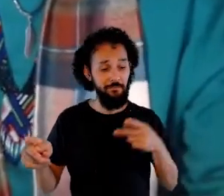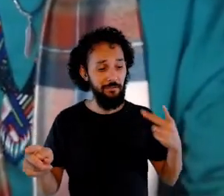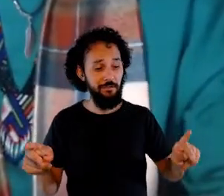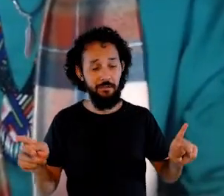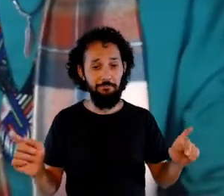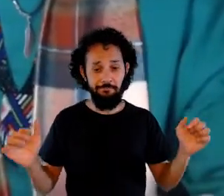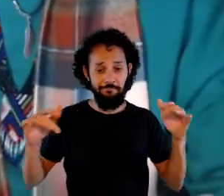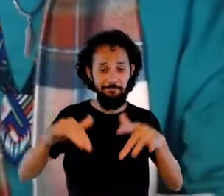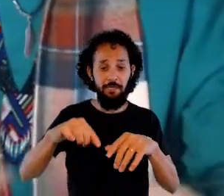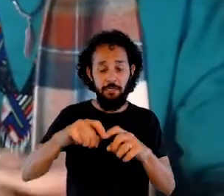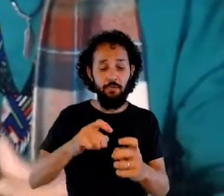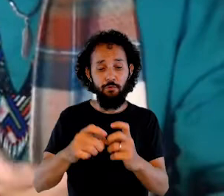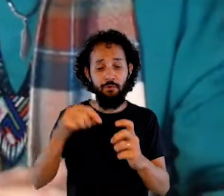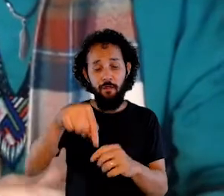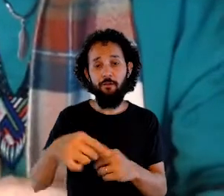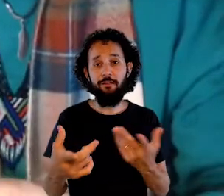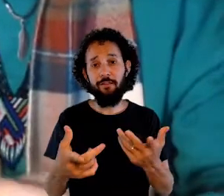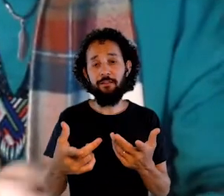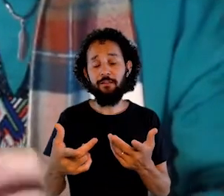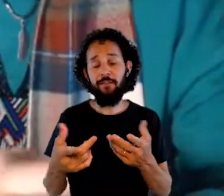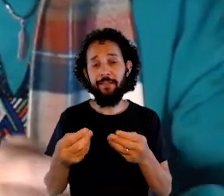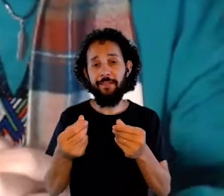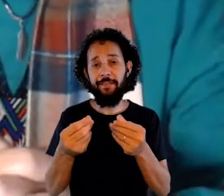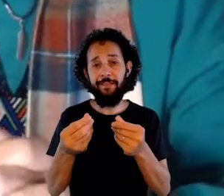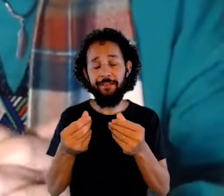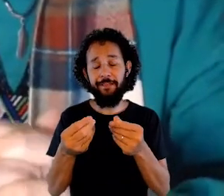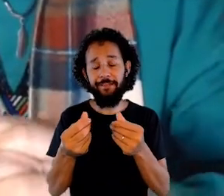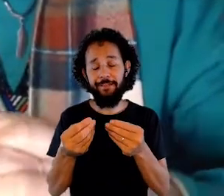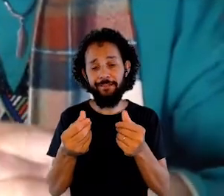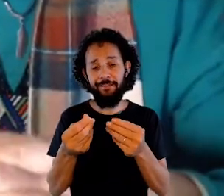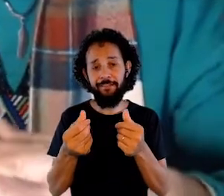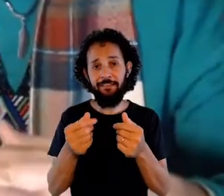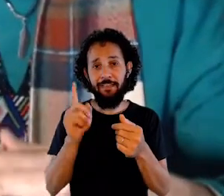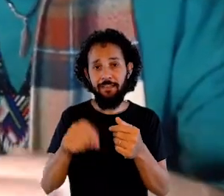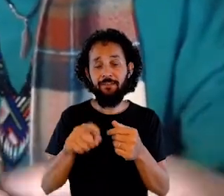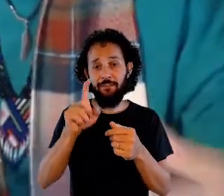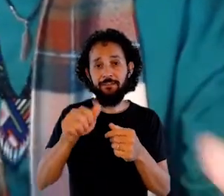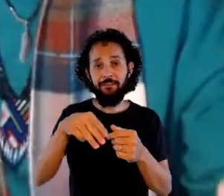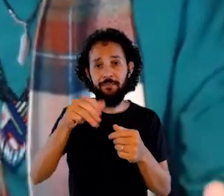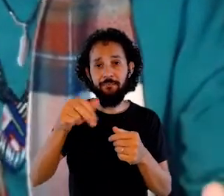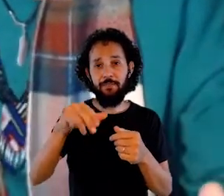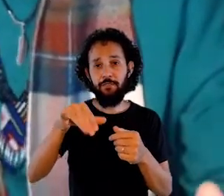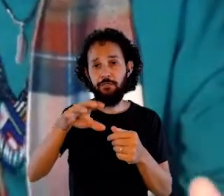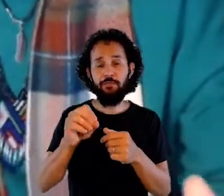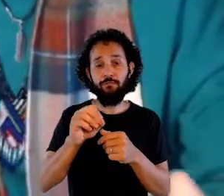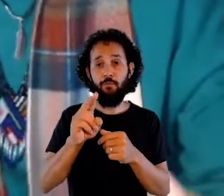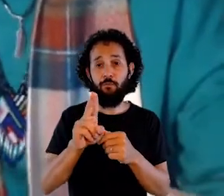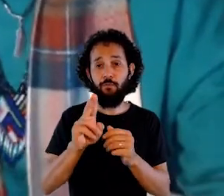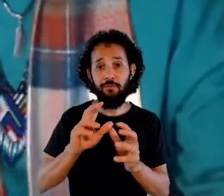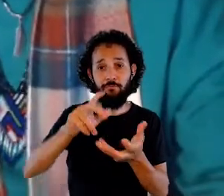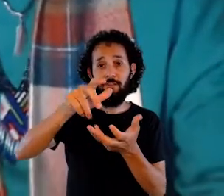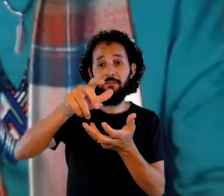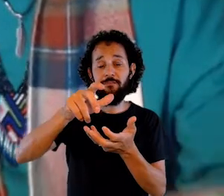para ser um xamanismo universal, também nós trouxemos cientistas,